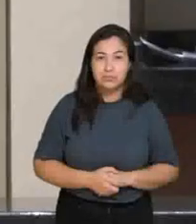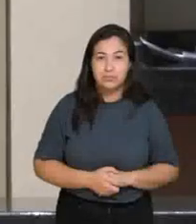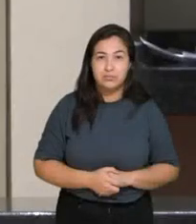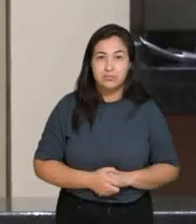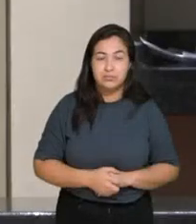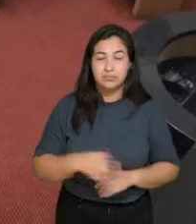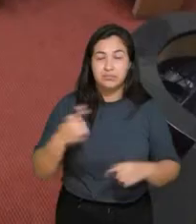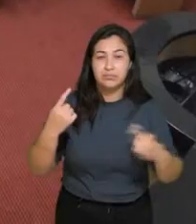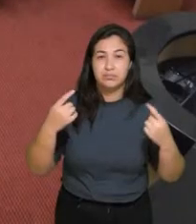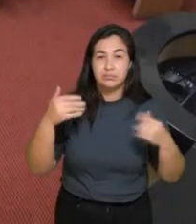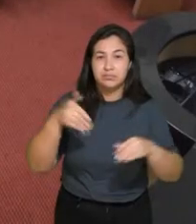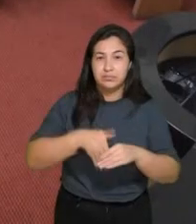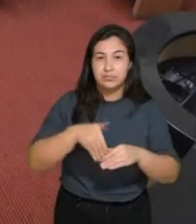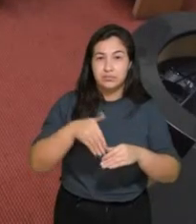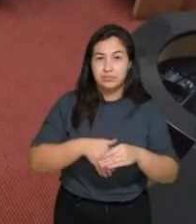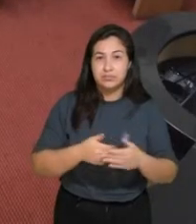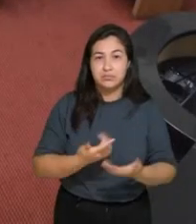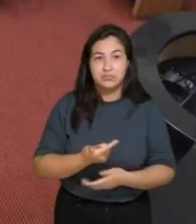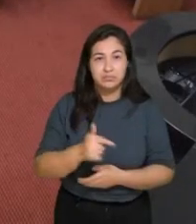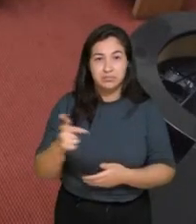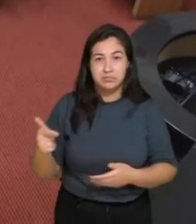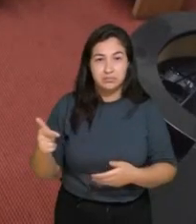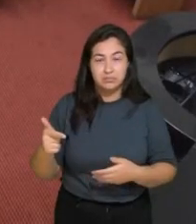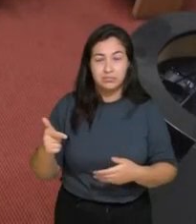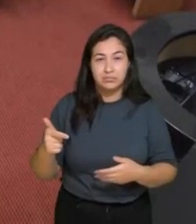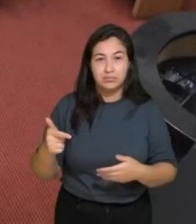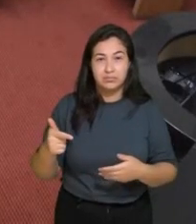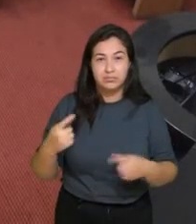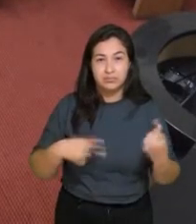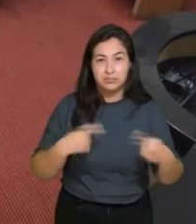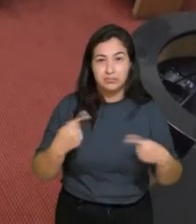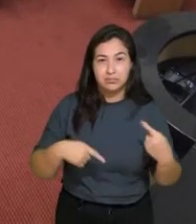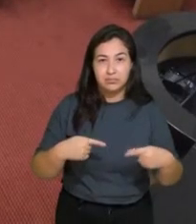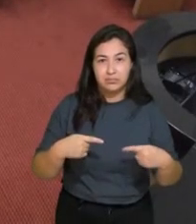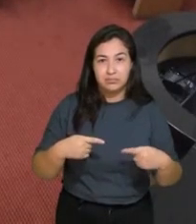Em votação. Não havendo quem queira discutir em...